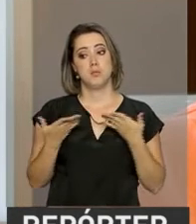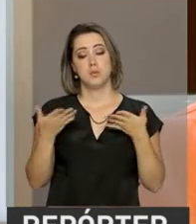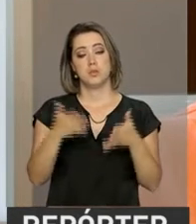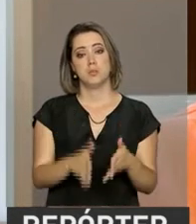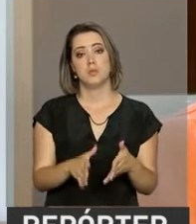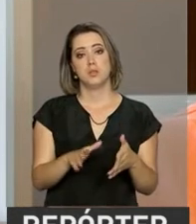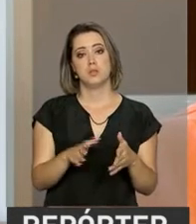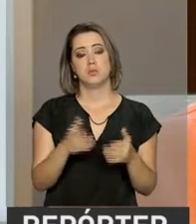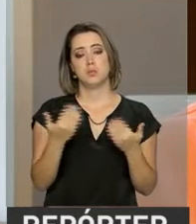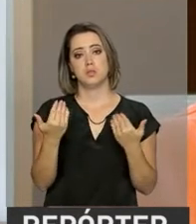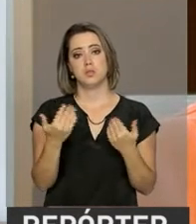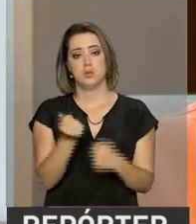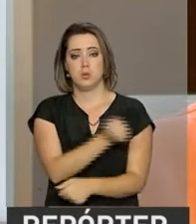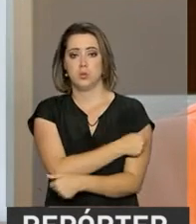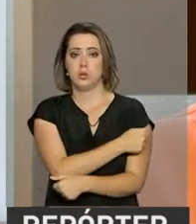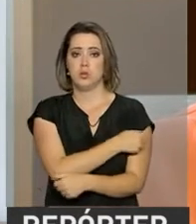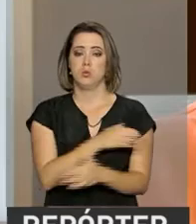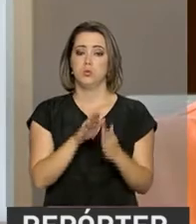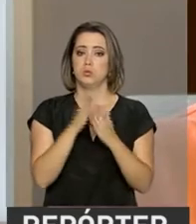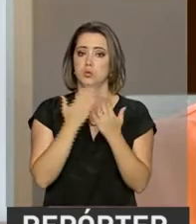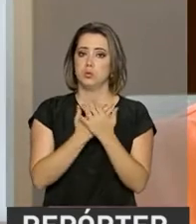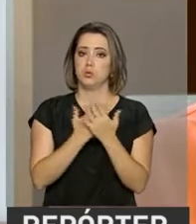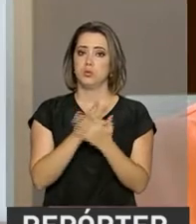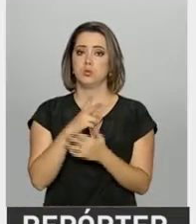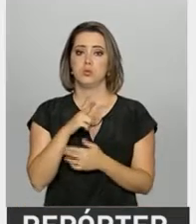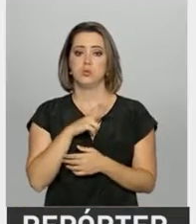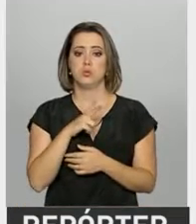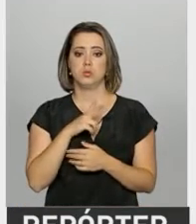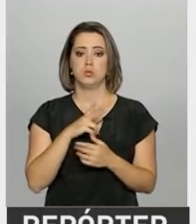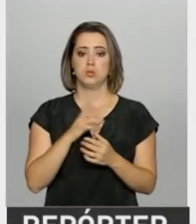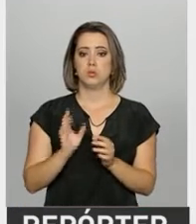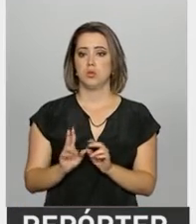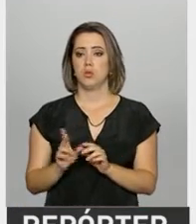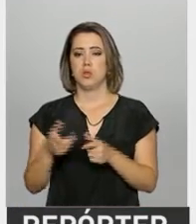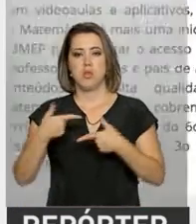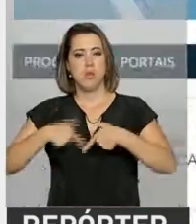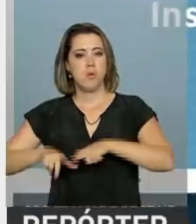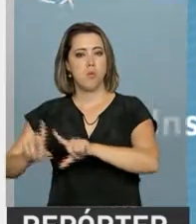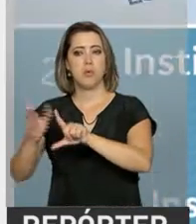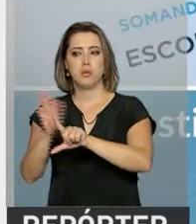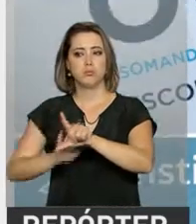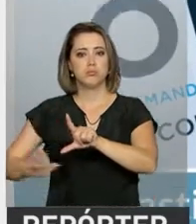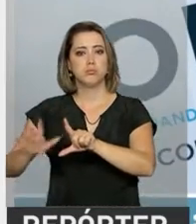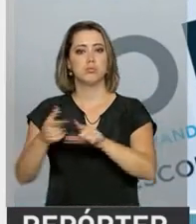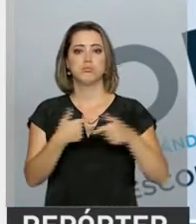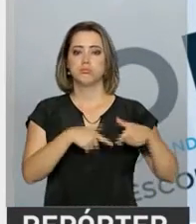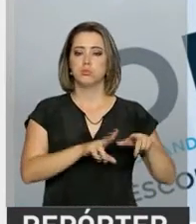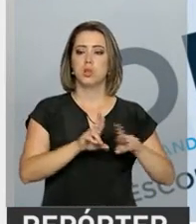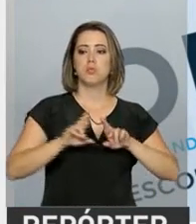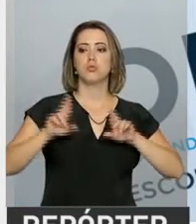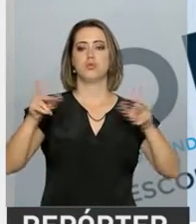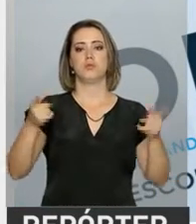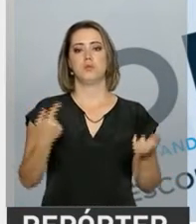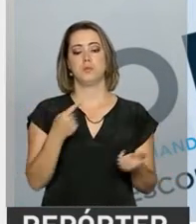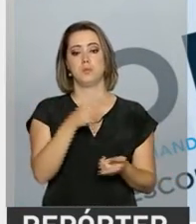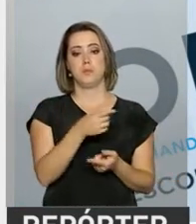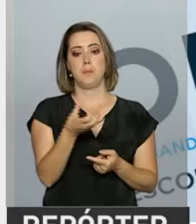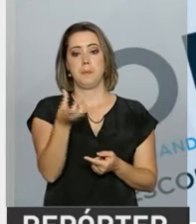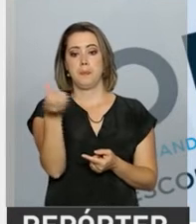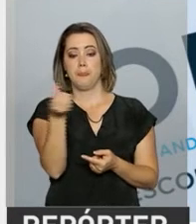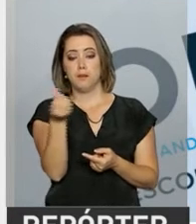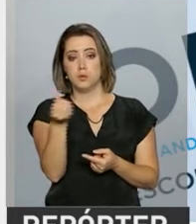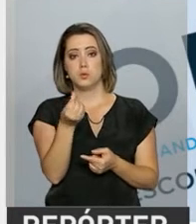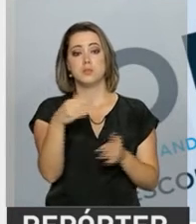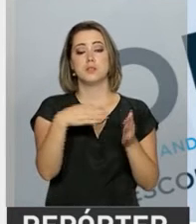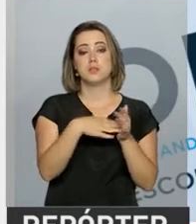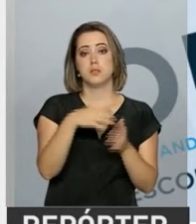de alunos de escolas privadas e uma premiação em separado. As inscrições dos estudantes do 6º ao 9º ano do ensino fundamental e